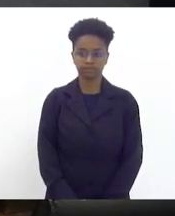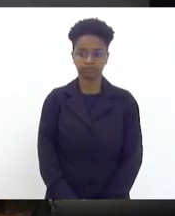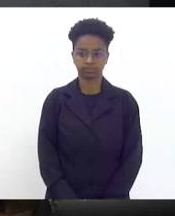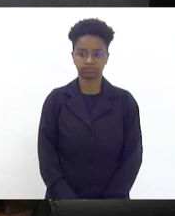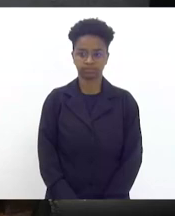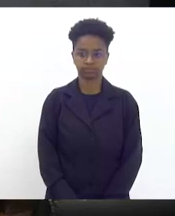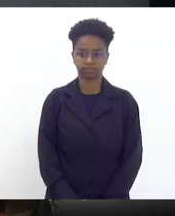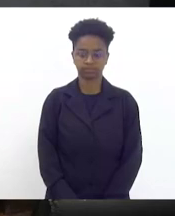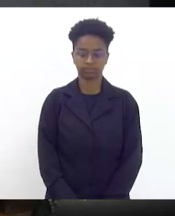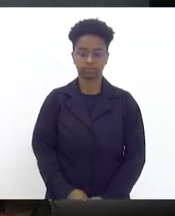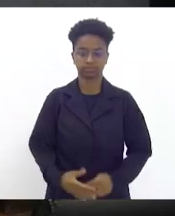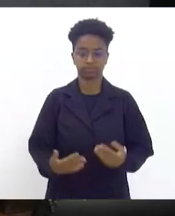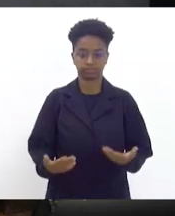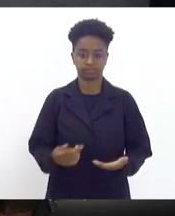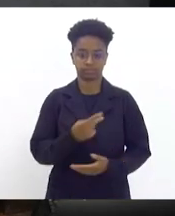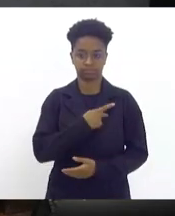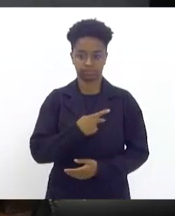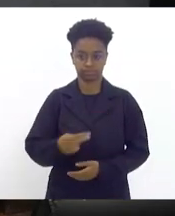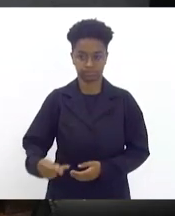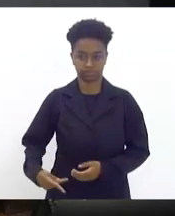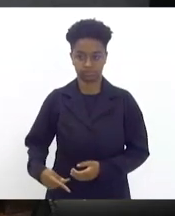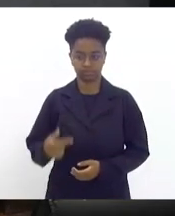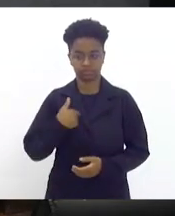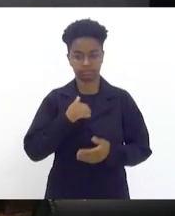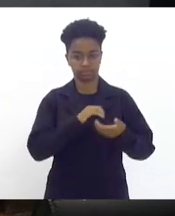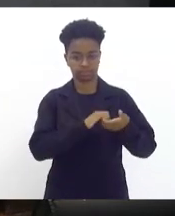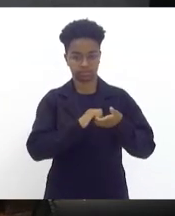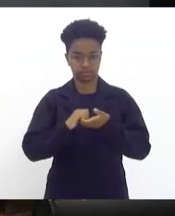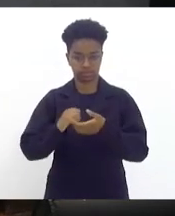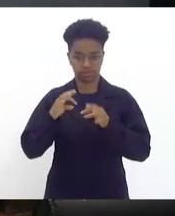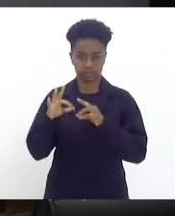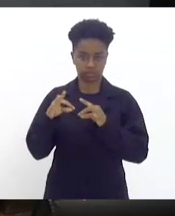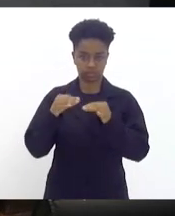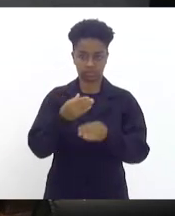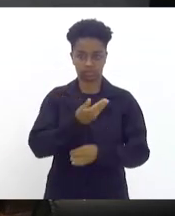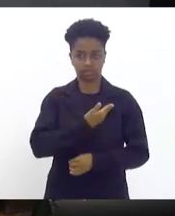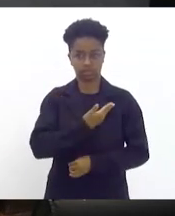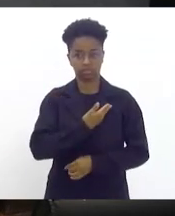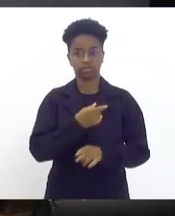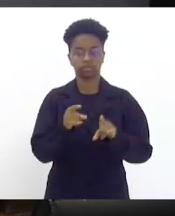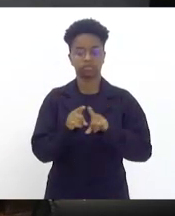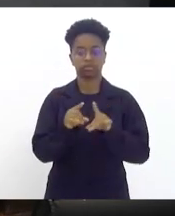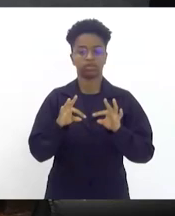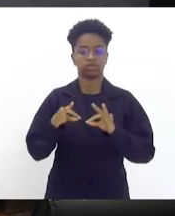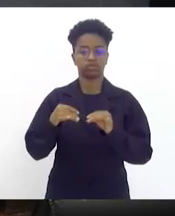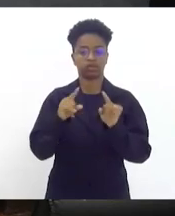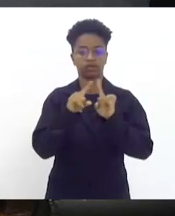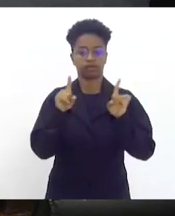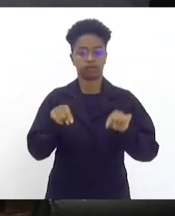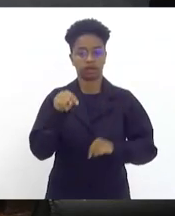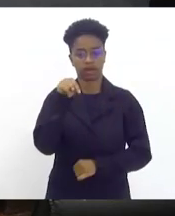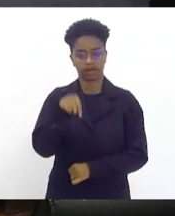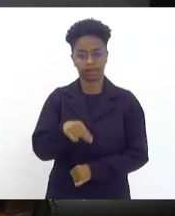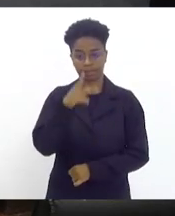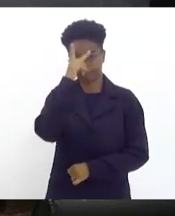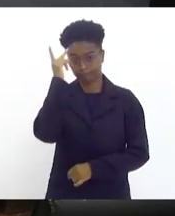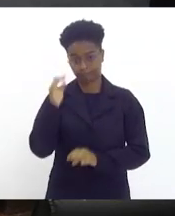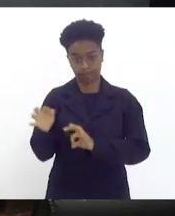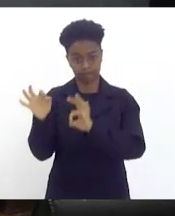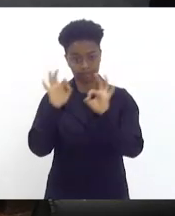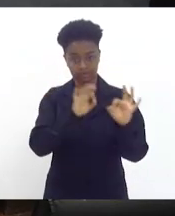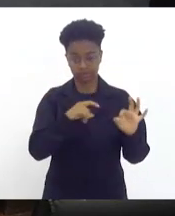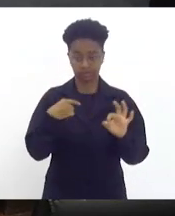senhor presidente cumprimentando cumprimento todos os colegas também todos os servidores dessa casa aqueles que nos assistem